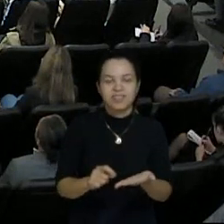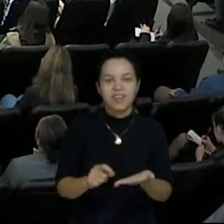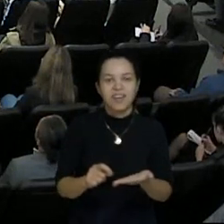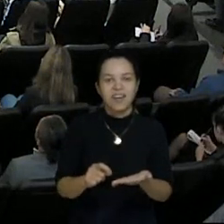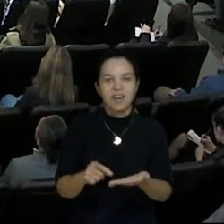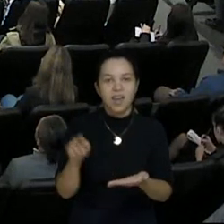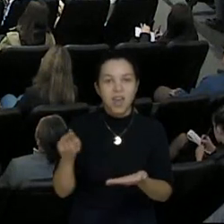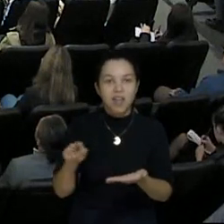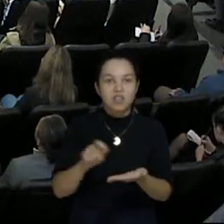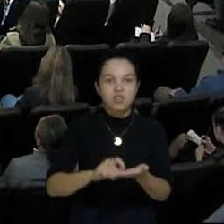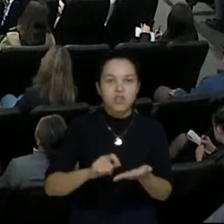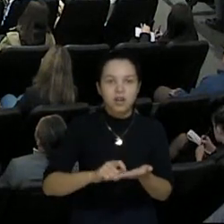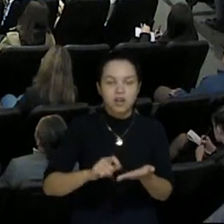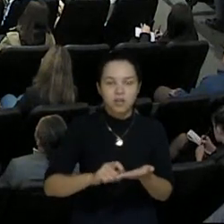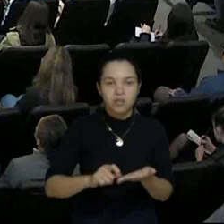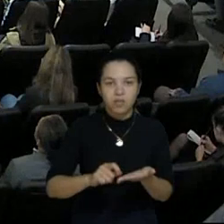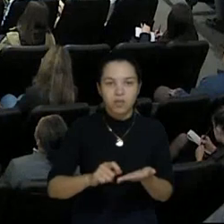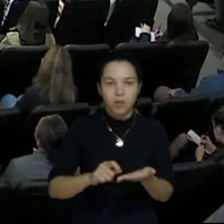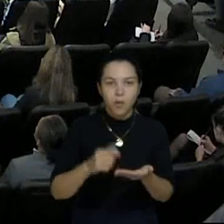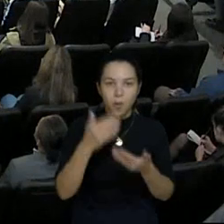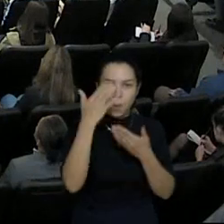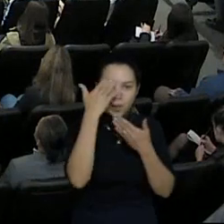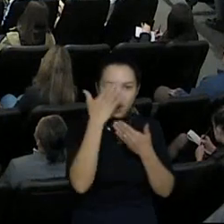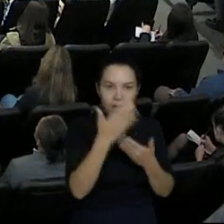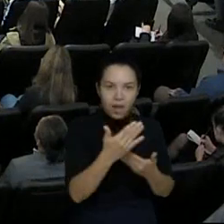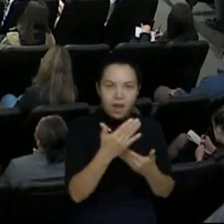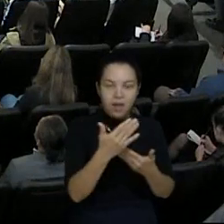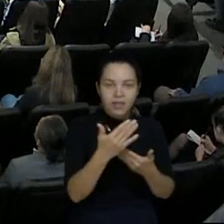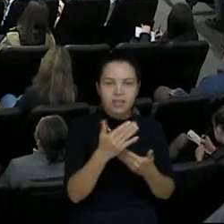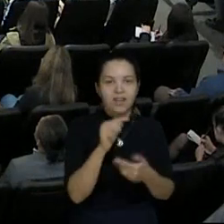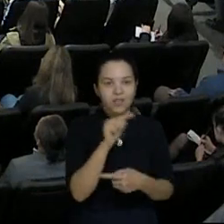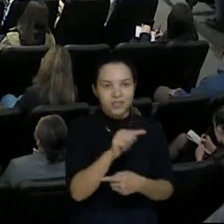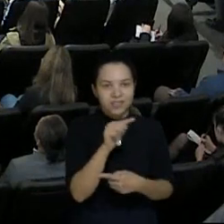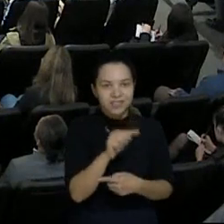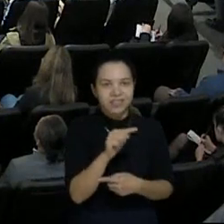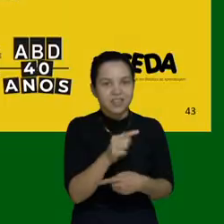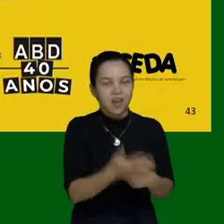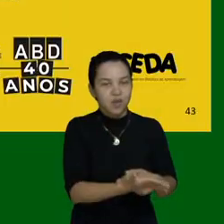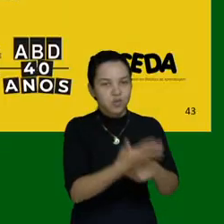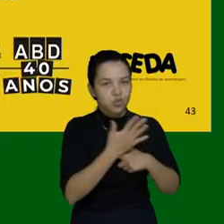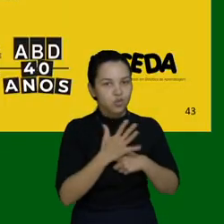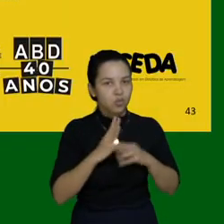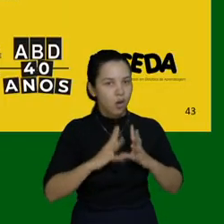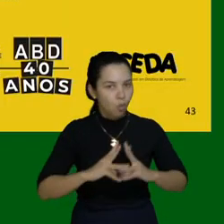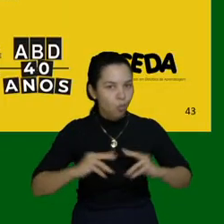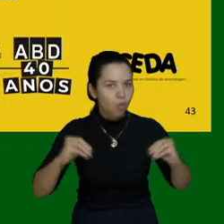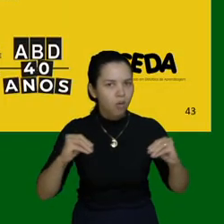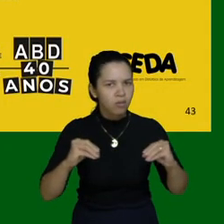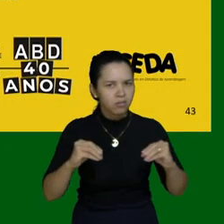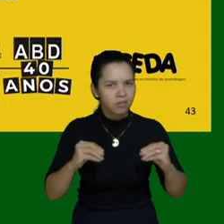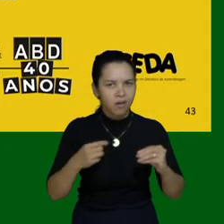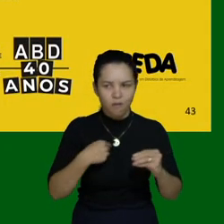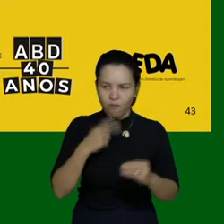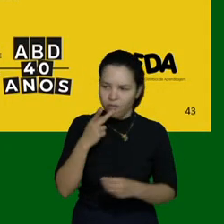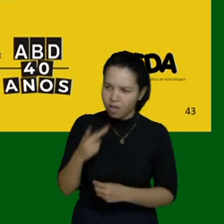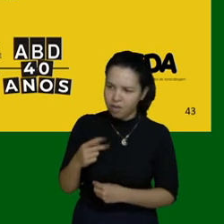aí ficou arrepiada Obrigada Ângela pela cura falei mas eu não fiz nada eu não né não não te ajudei ele falou mas só de você falar o